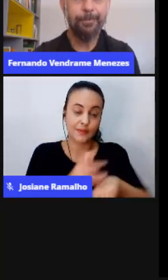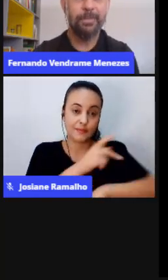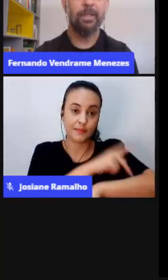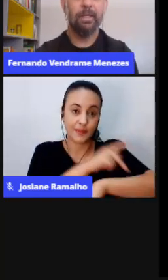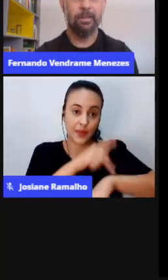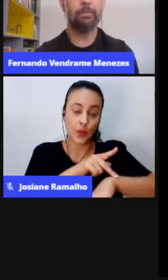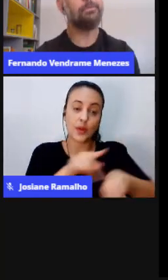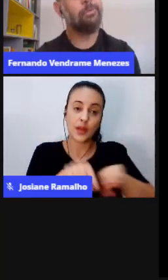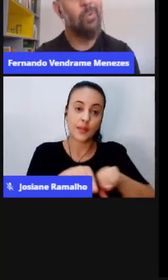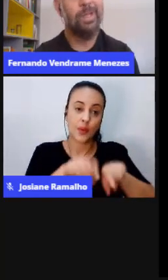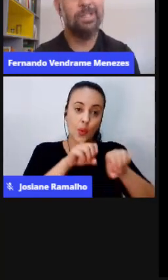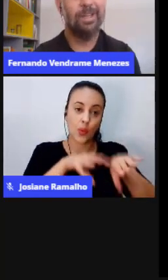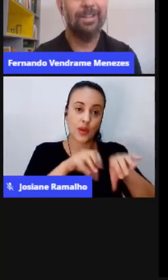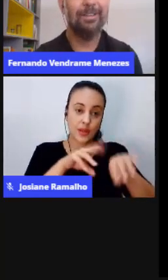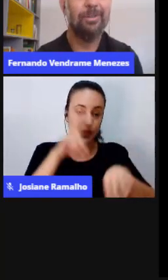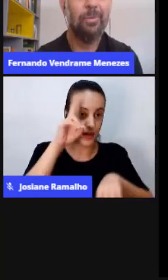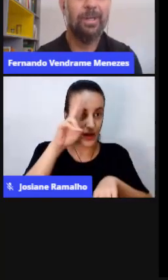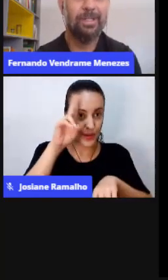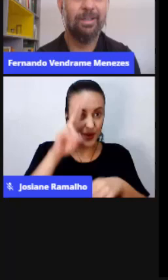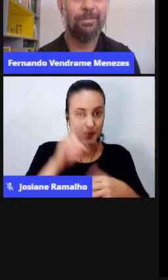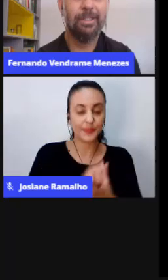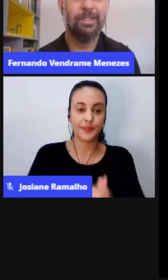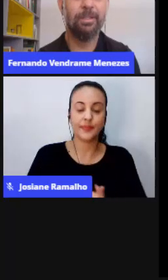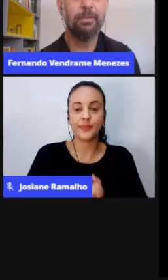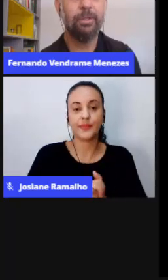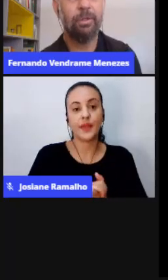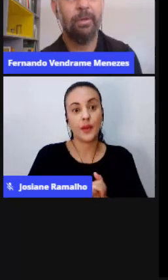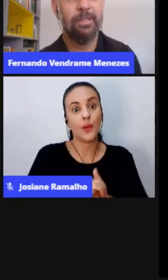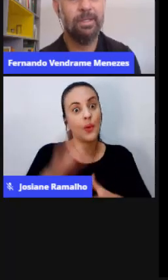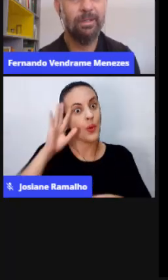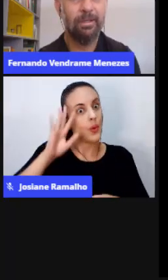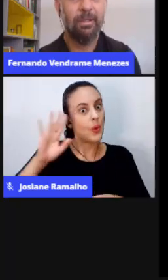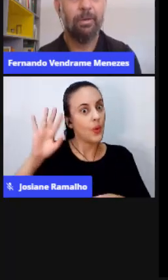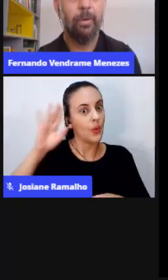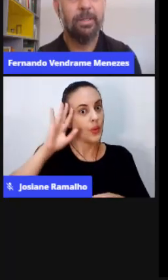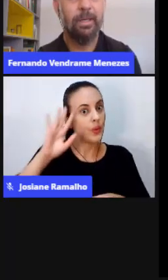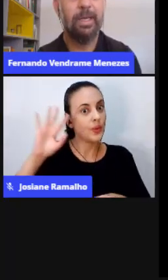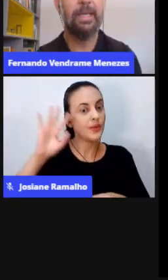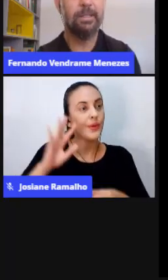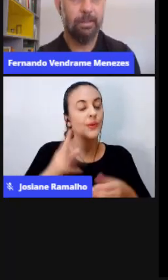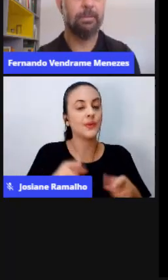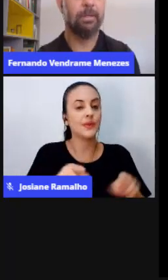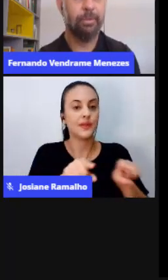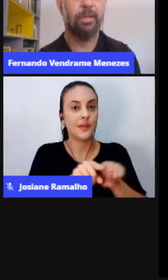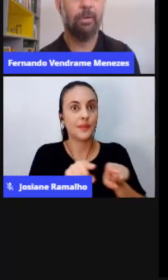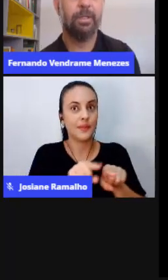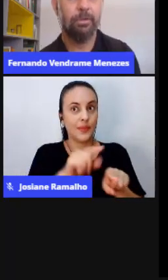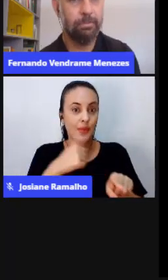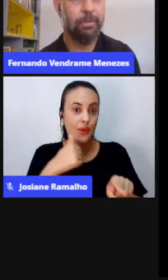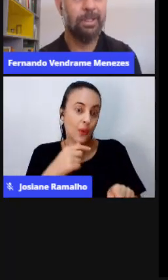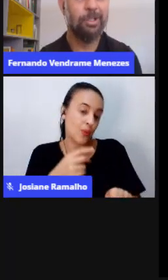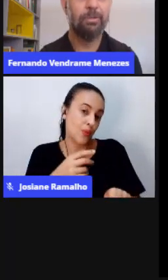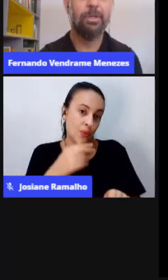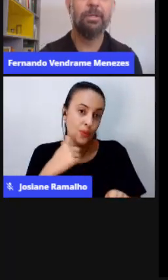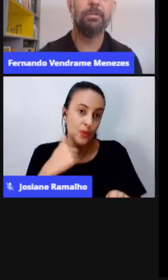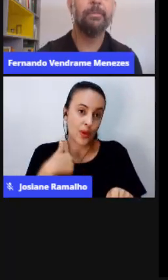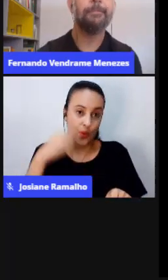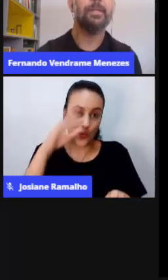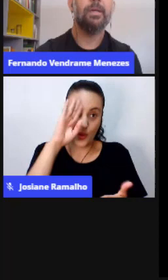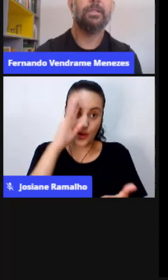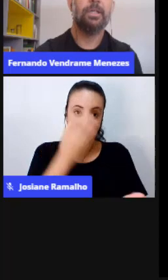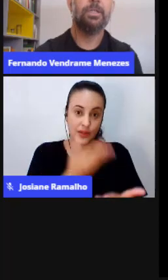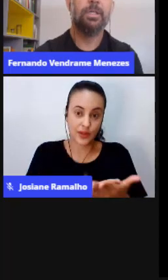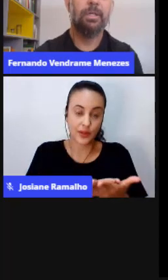história. Então, com essa reflexão e com essa crença, né, que realmente eu acredito